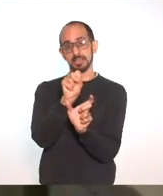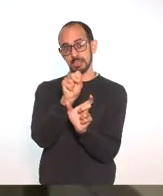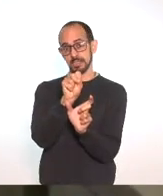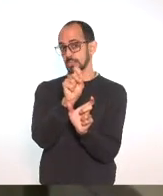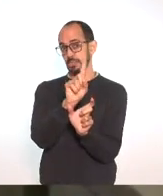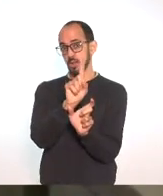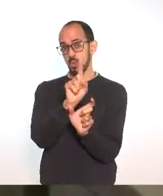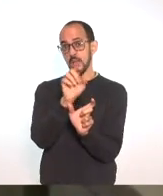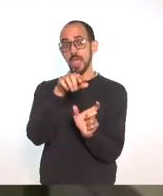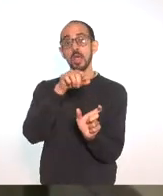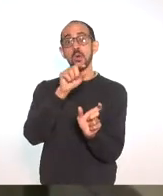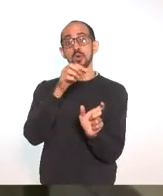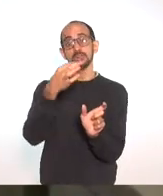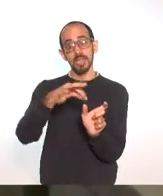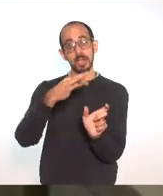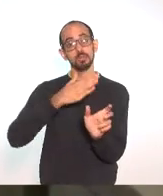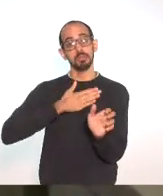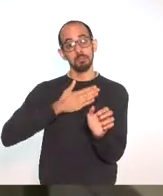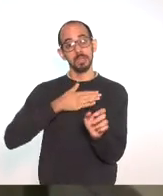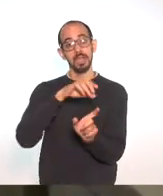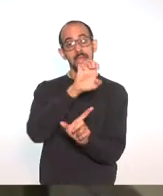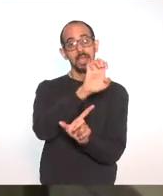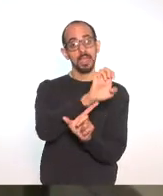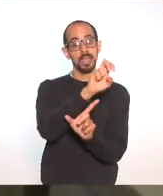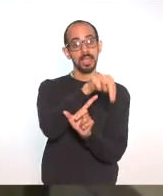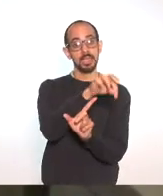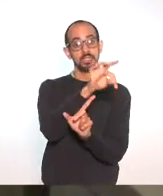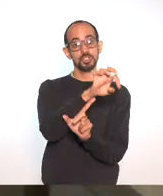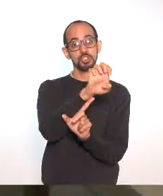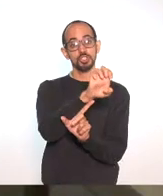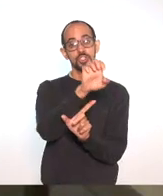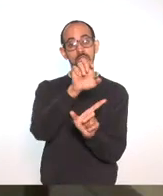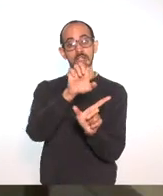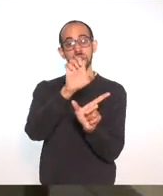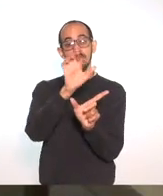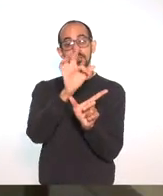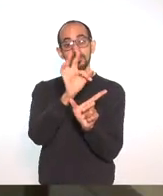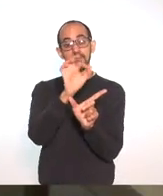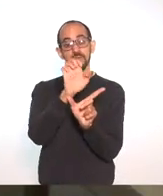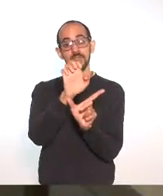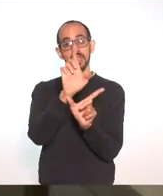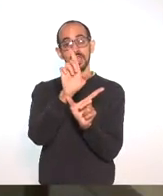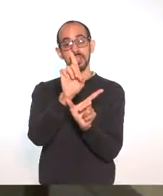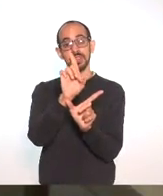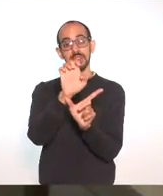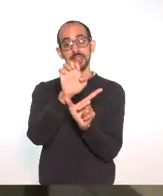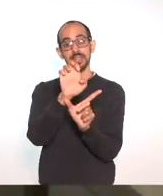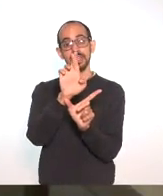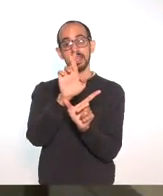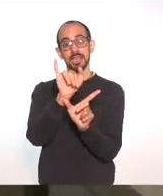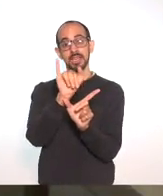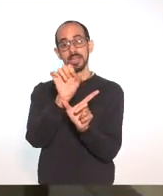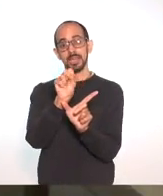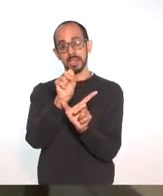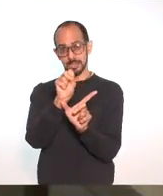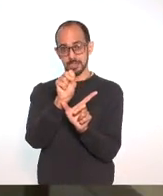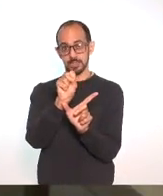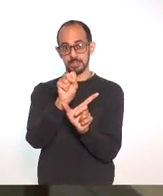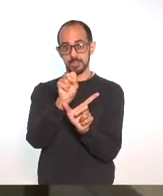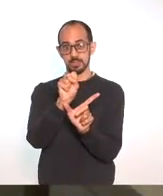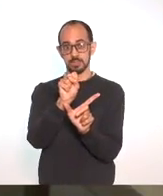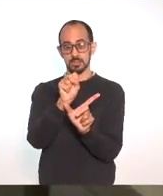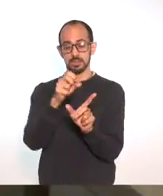federativos são os entes subnacionais estados e municípios este Federados é a própria união